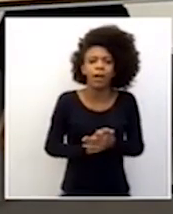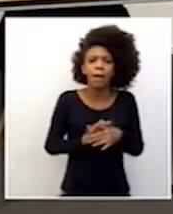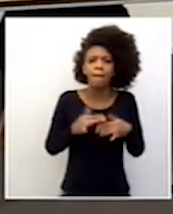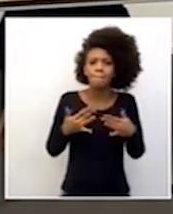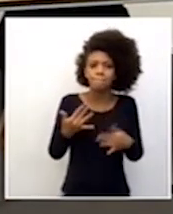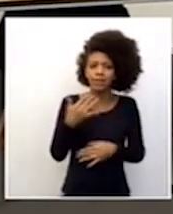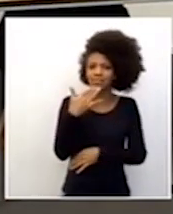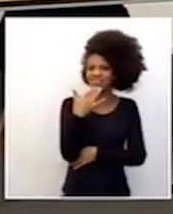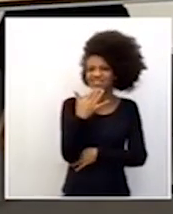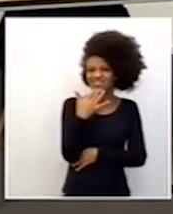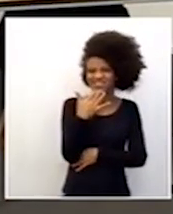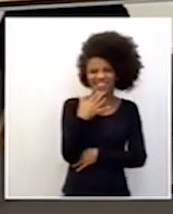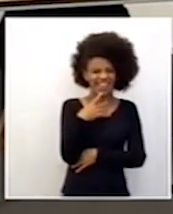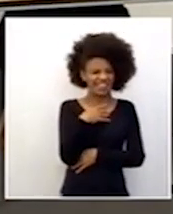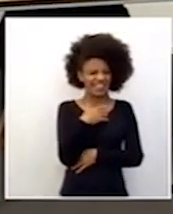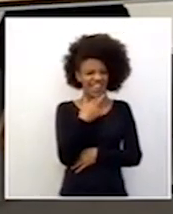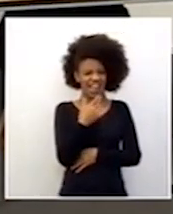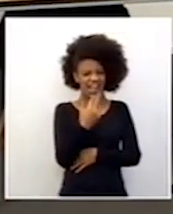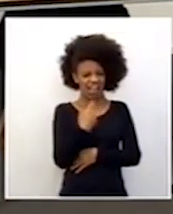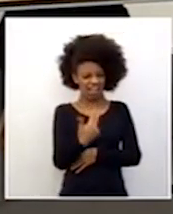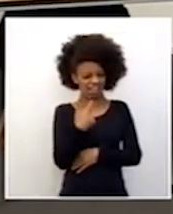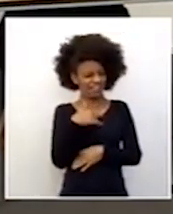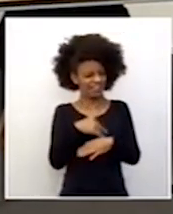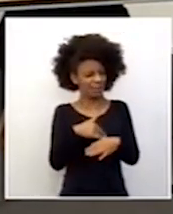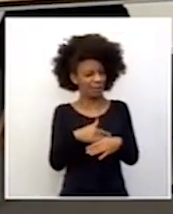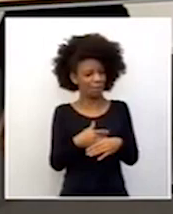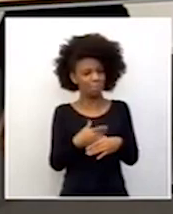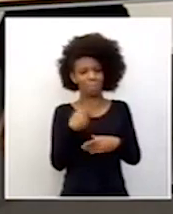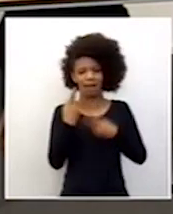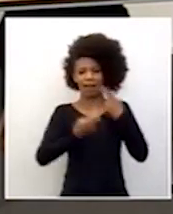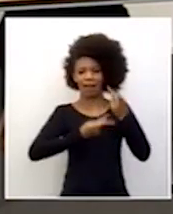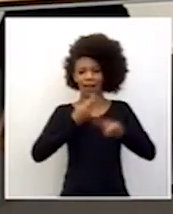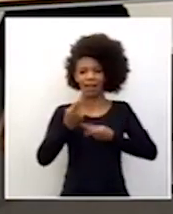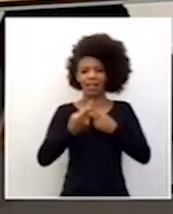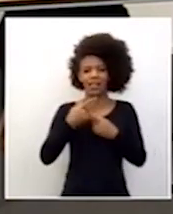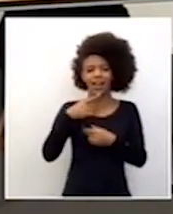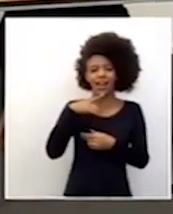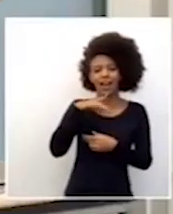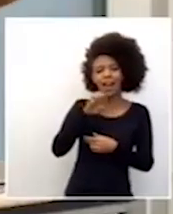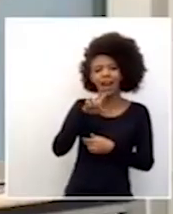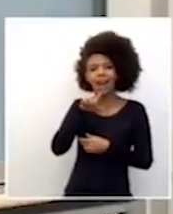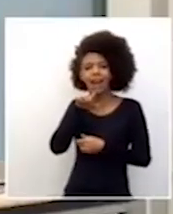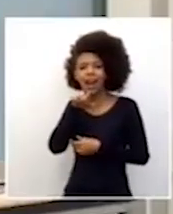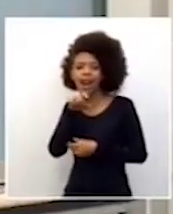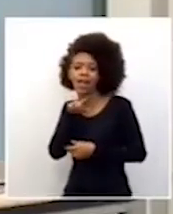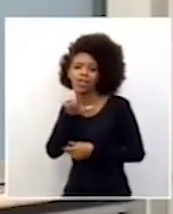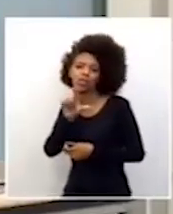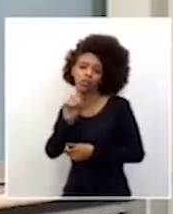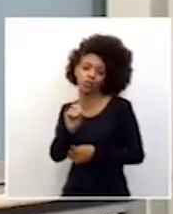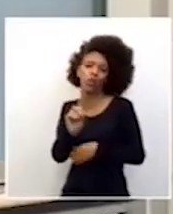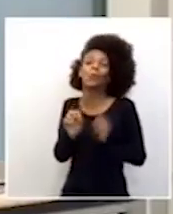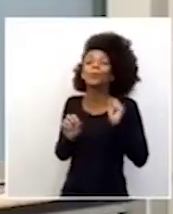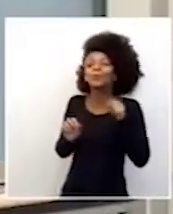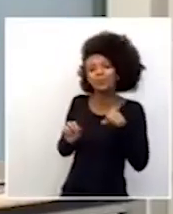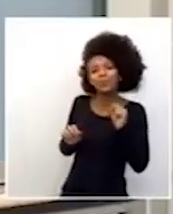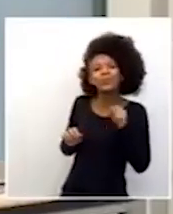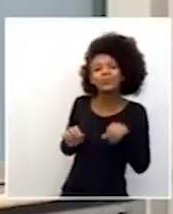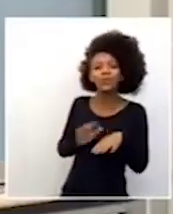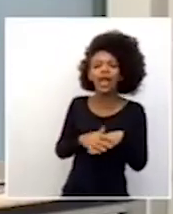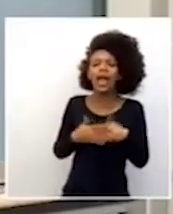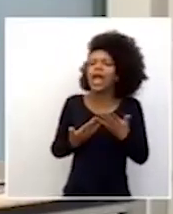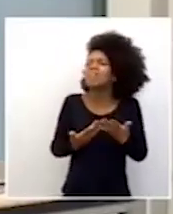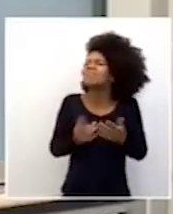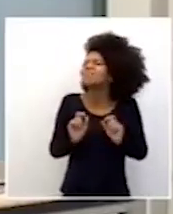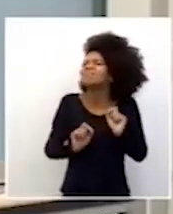Nós nosso estamos léxico utilizando, aqui. hein? Caramba, estamos... Olha, usou a palavra léxico. Caramba! Sim, olha. Gente, quem foi Machado